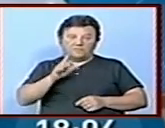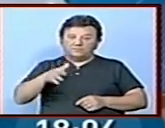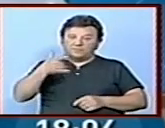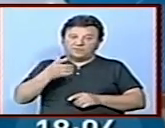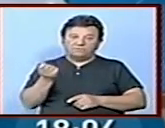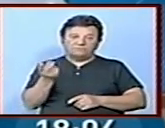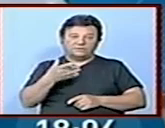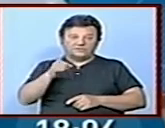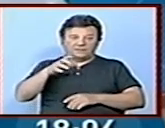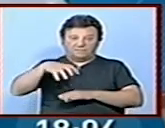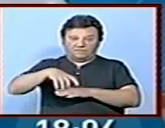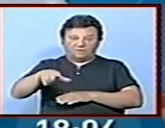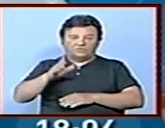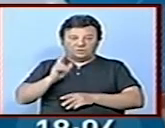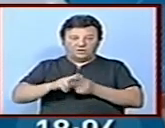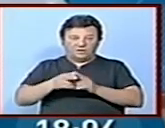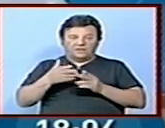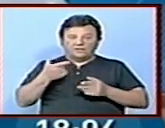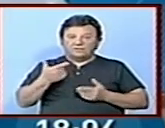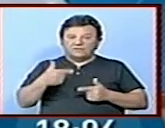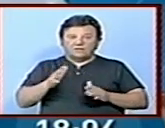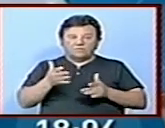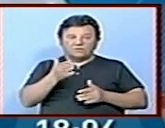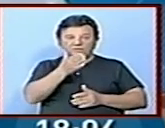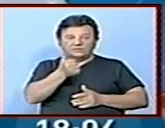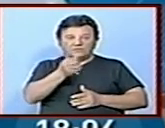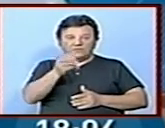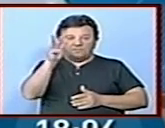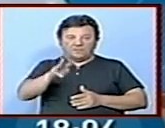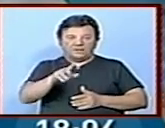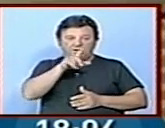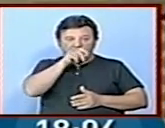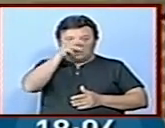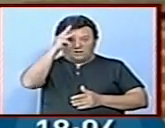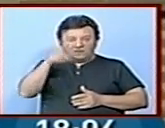já está construído e alberga quase 150 mil galinhas.